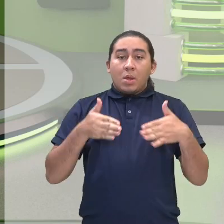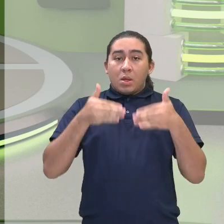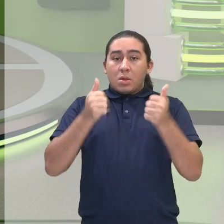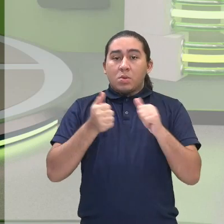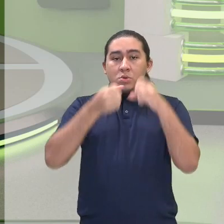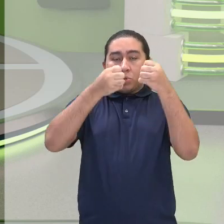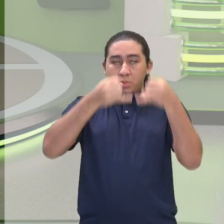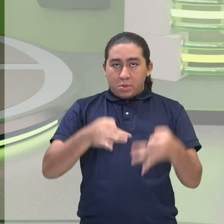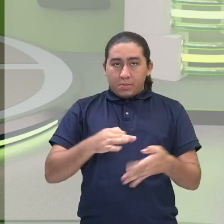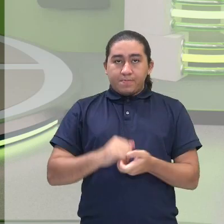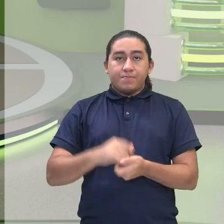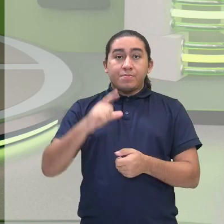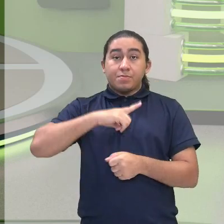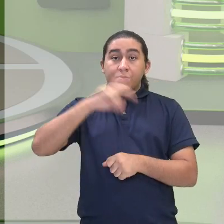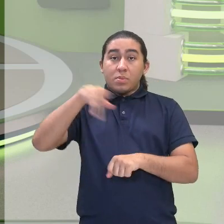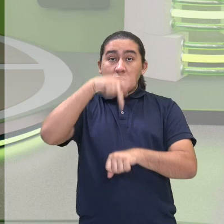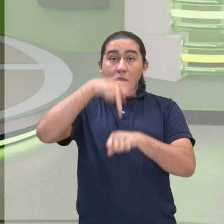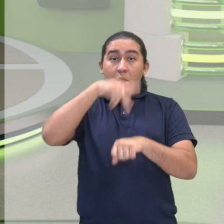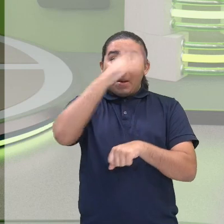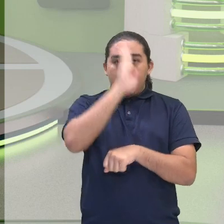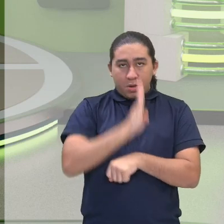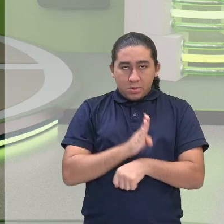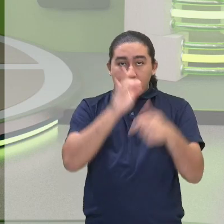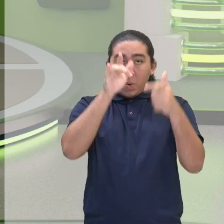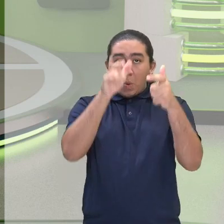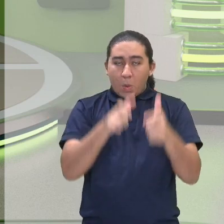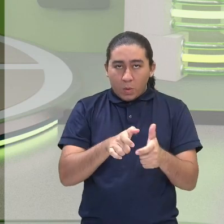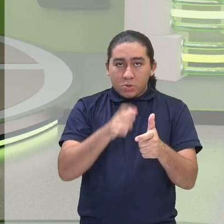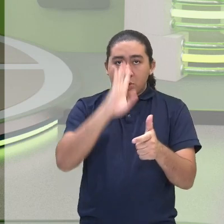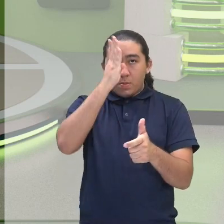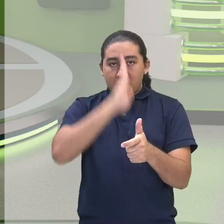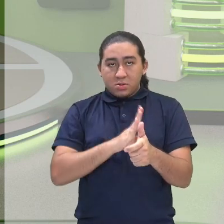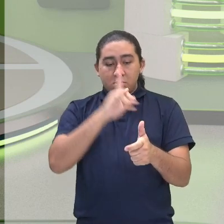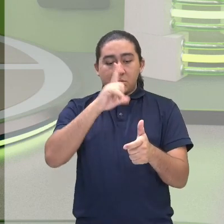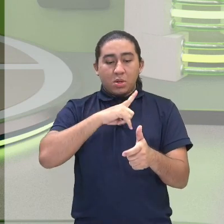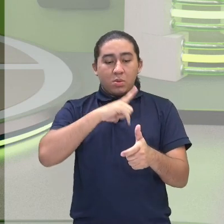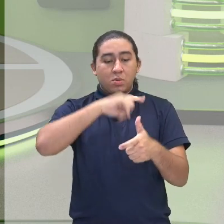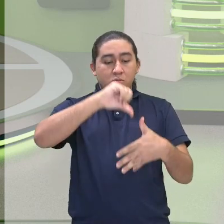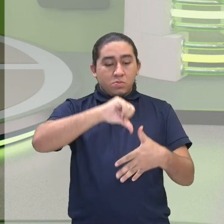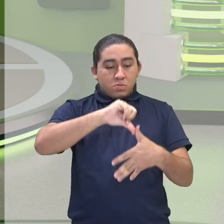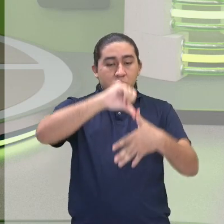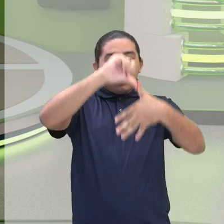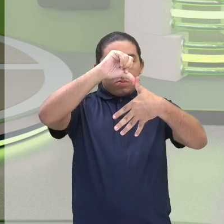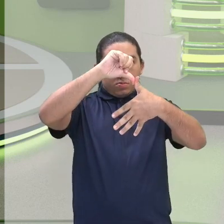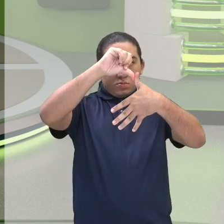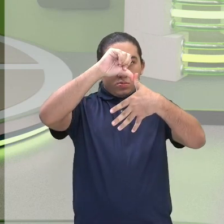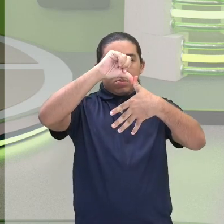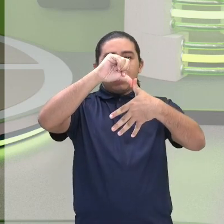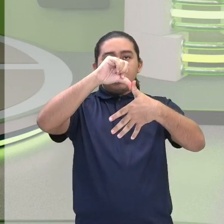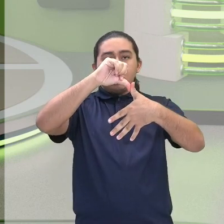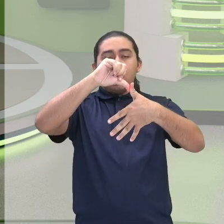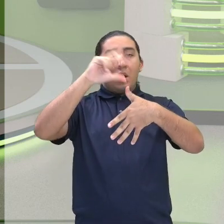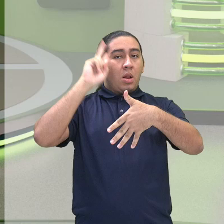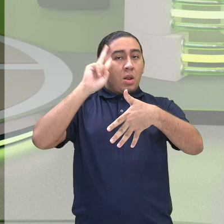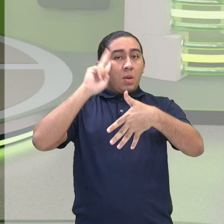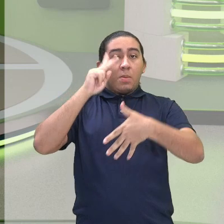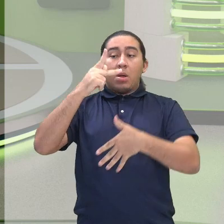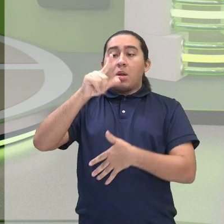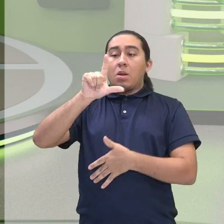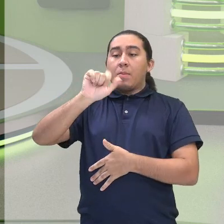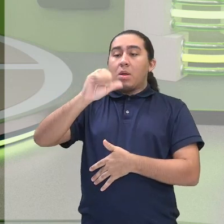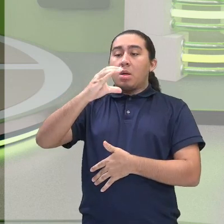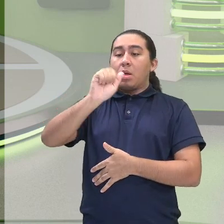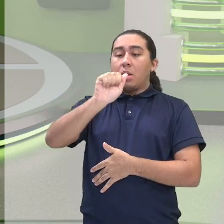nosso país, né, o Brasil, ele está localizado bem no meio de uma placa tectônica. Relembrando que a